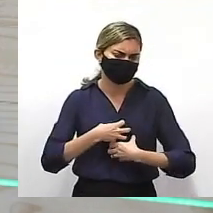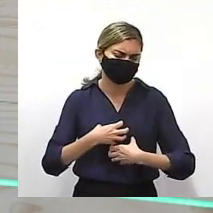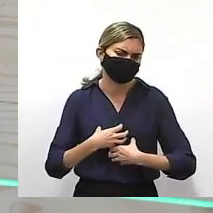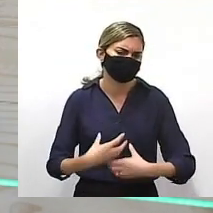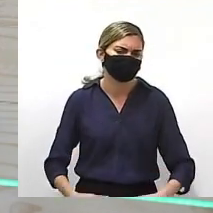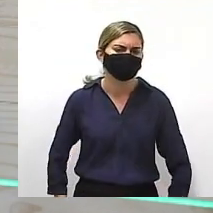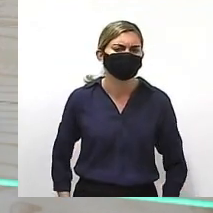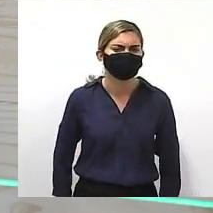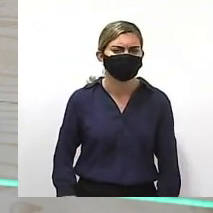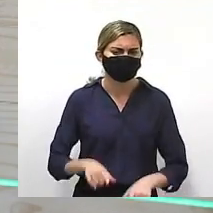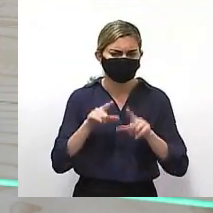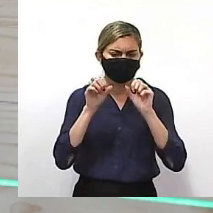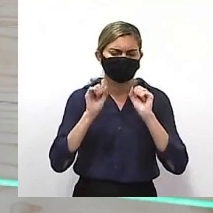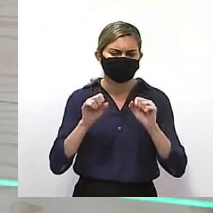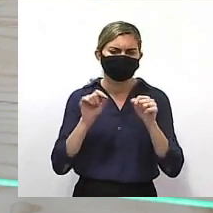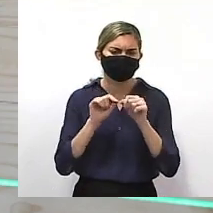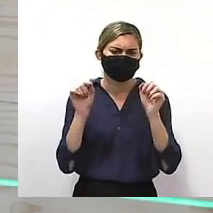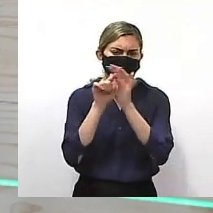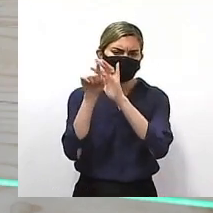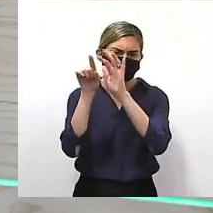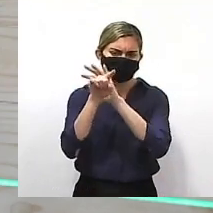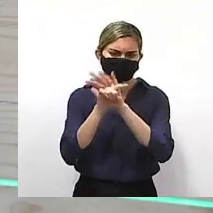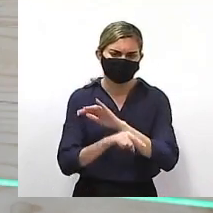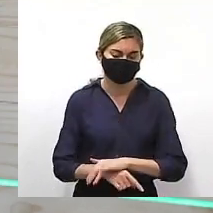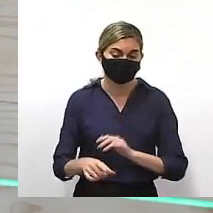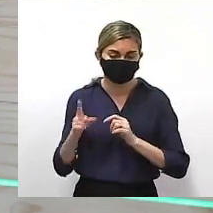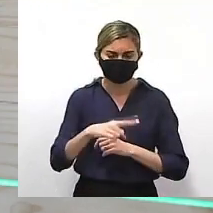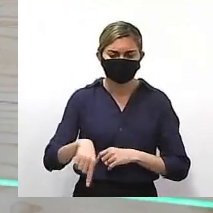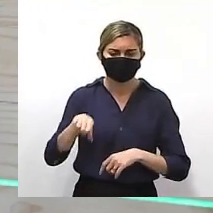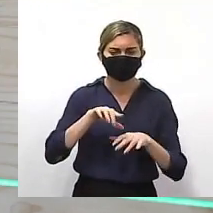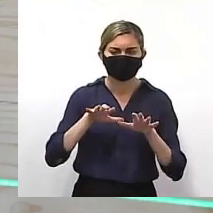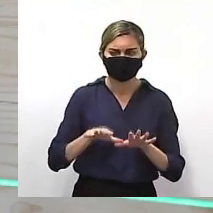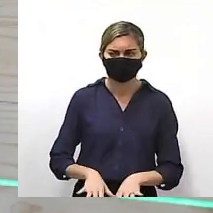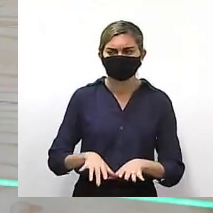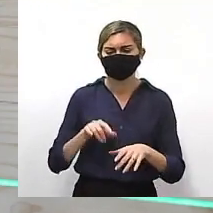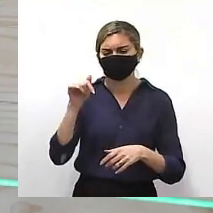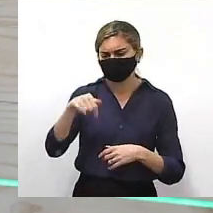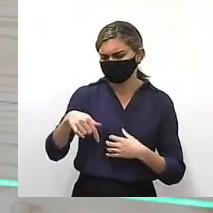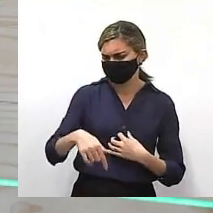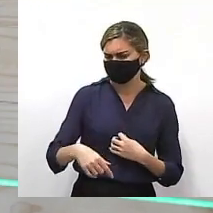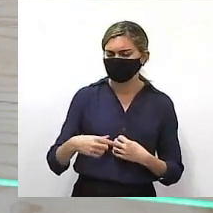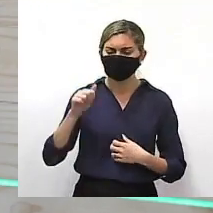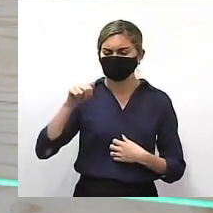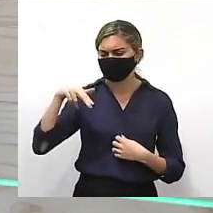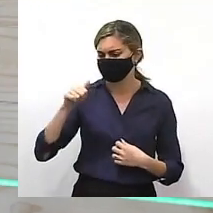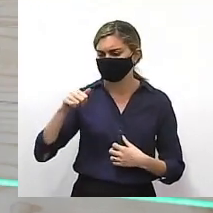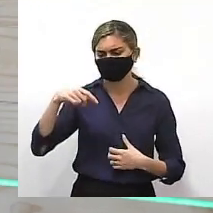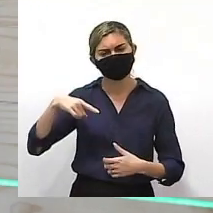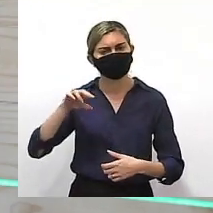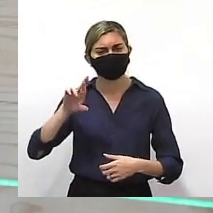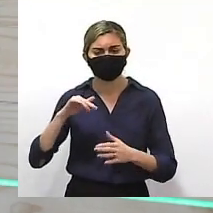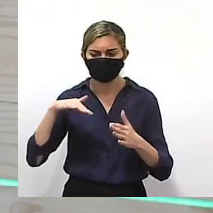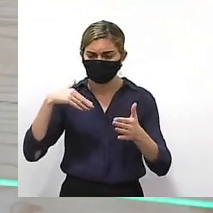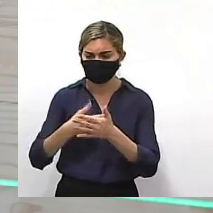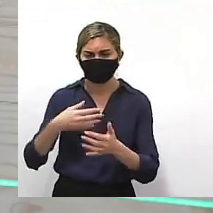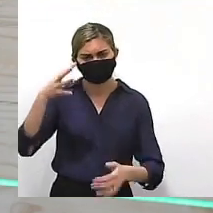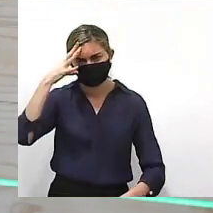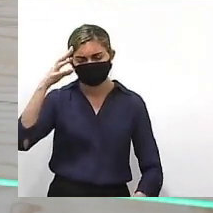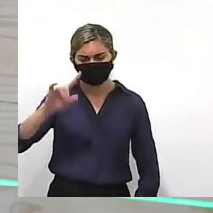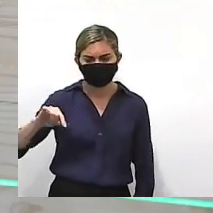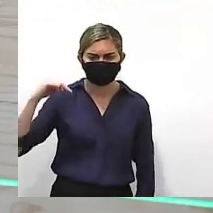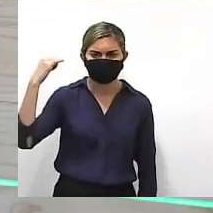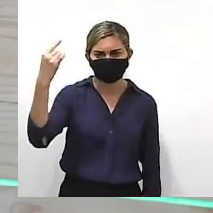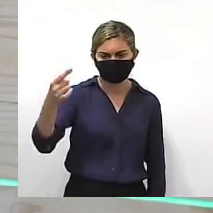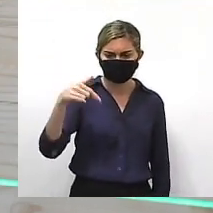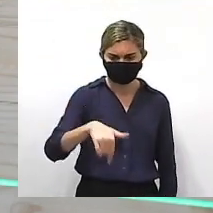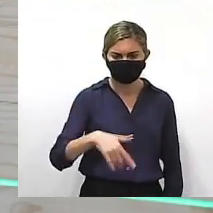sentiu. Vocês podem fazer perguntas e nós vamos estar aqui com a Ana Andrade na próxima quarta-feira,